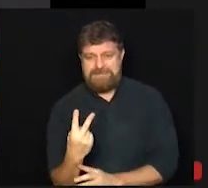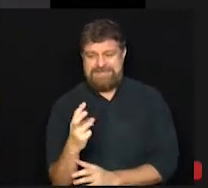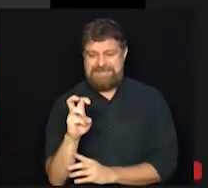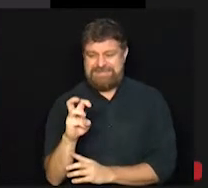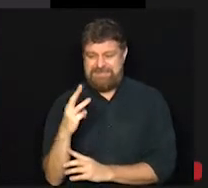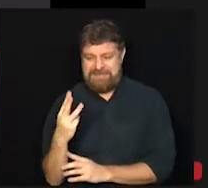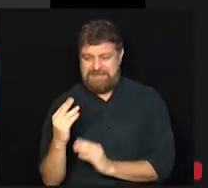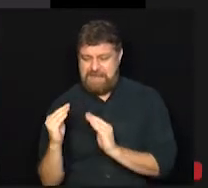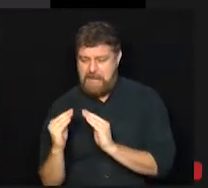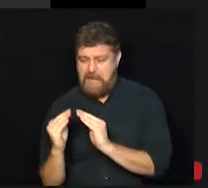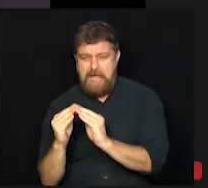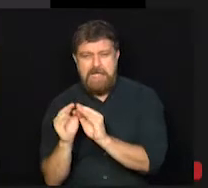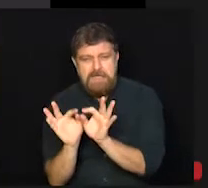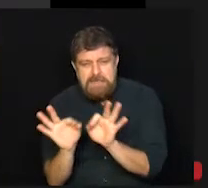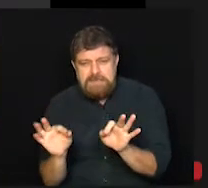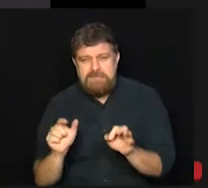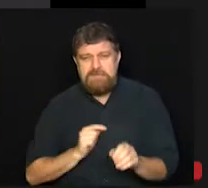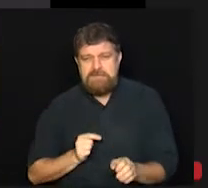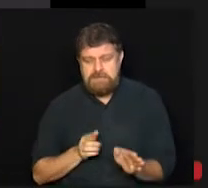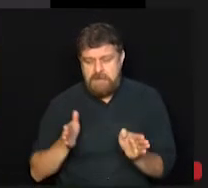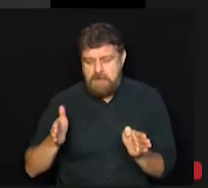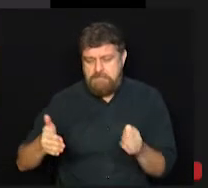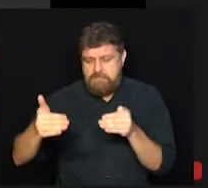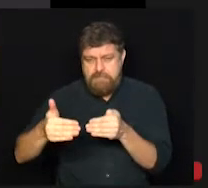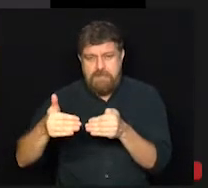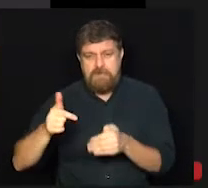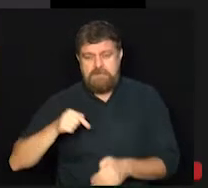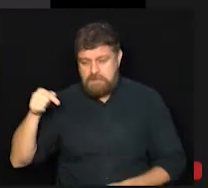são pequenas casas de 4 lugares.